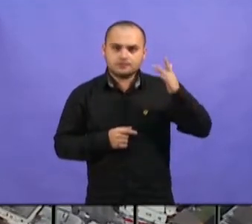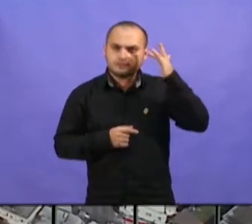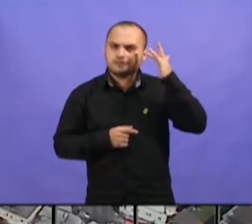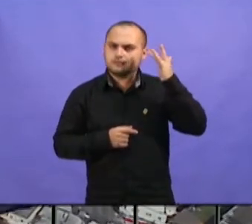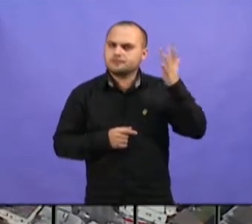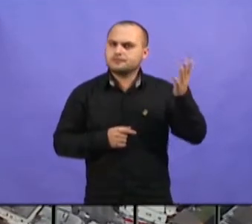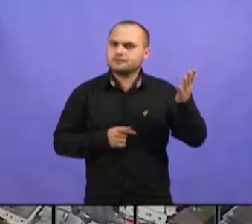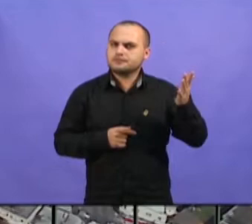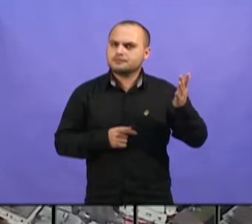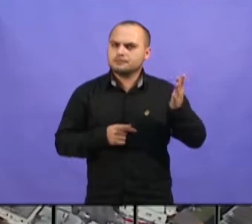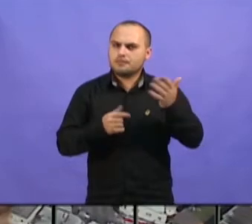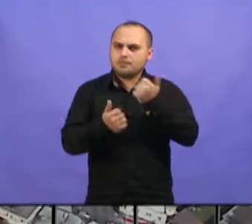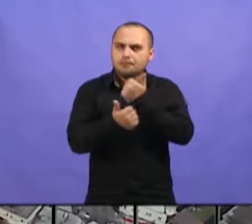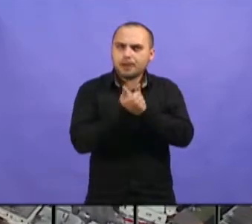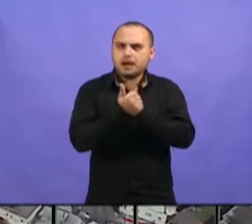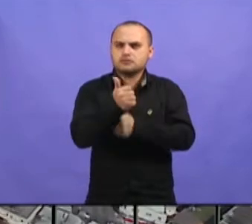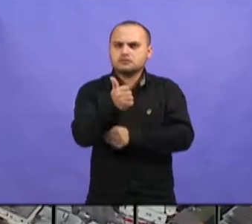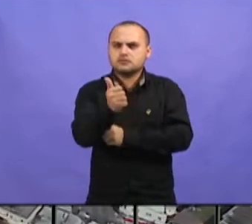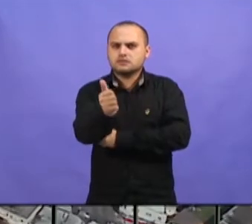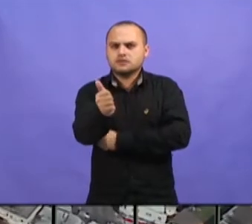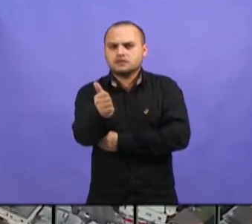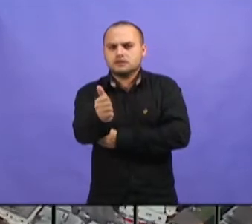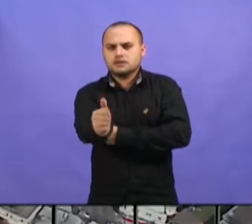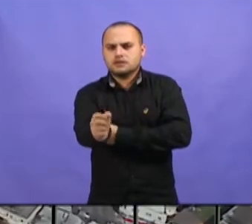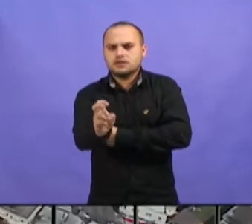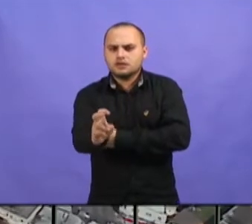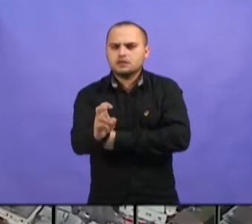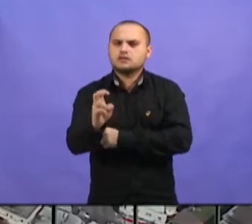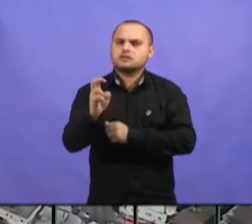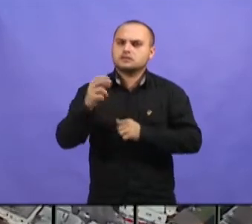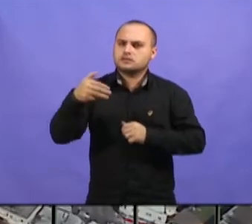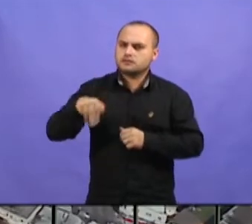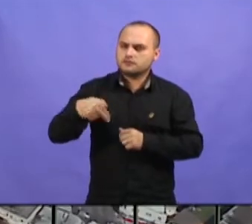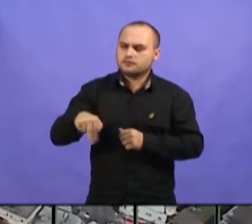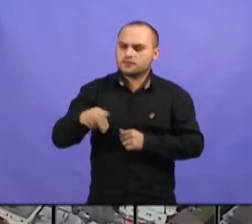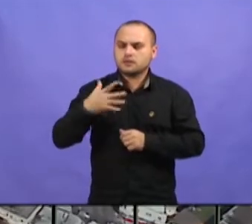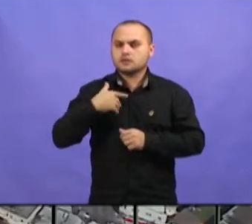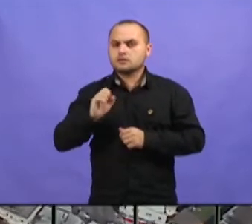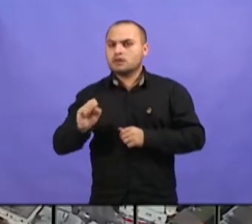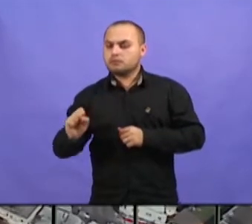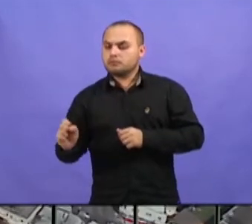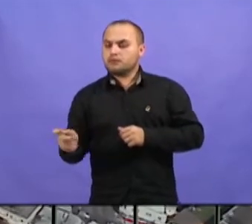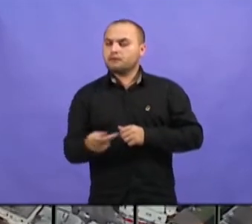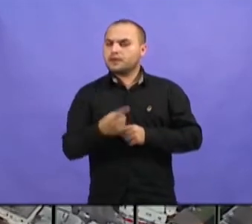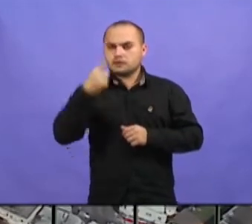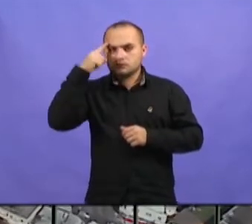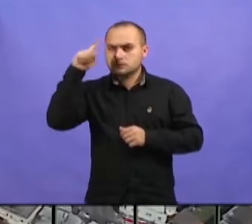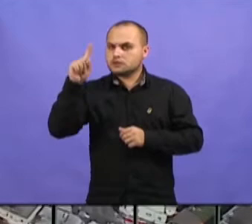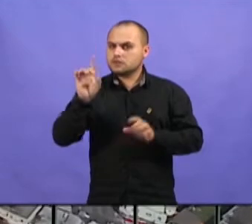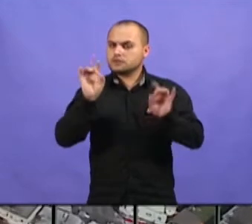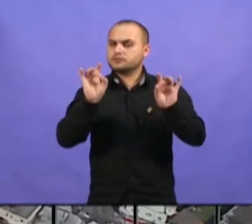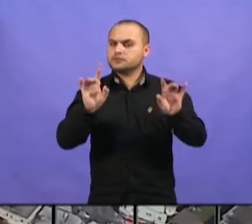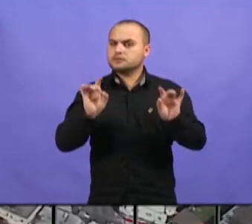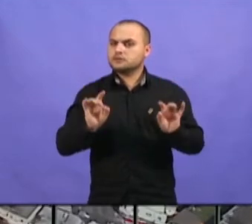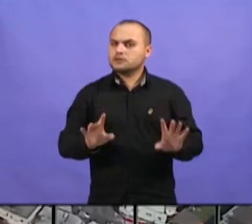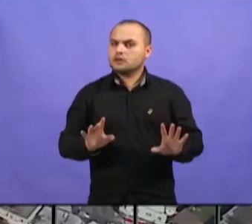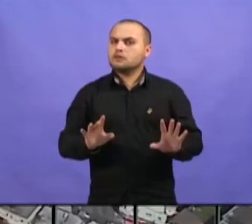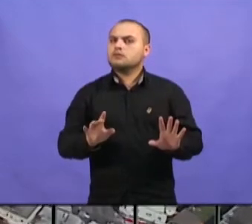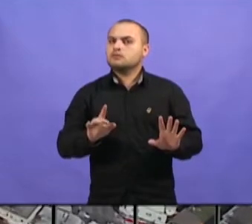da 15 de novembro, quem sabe a gente aproveita uma data assim comemorativa para estar